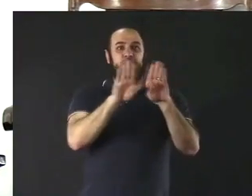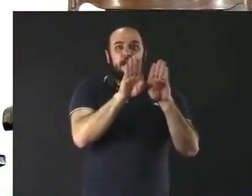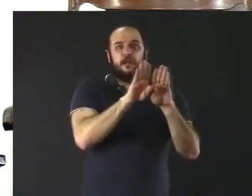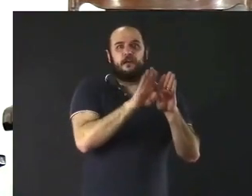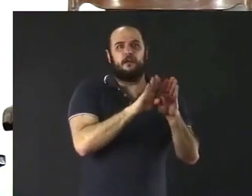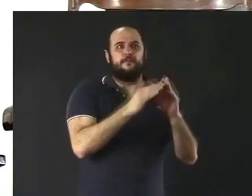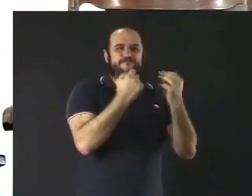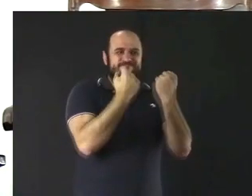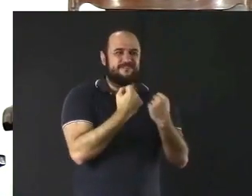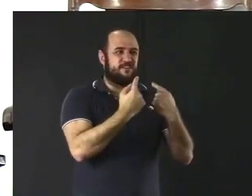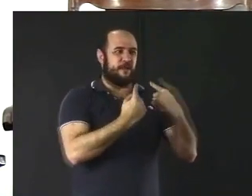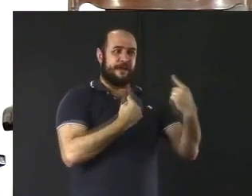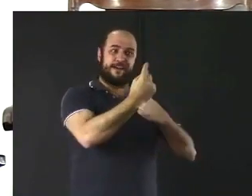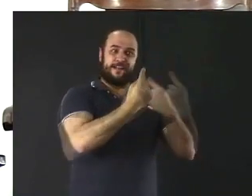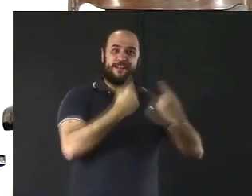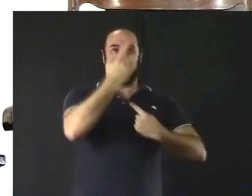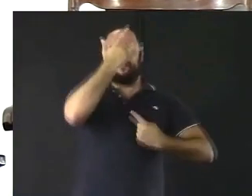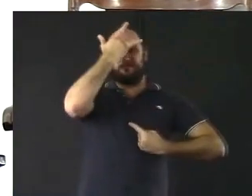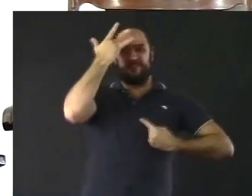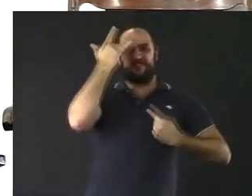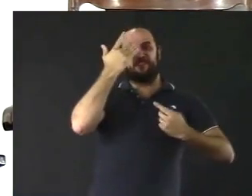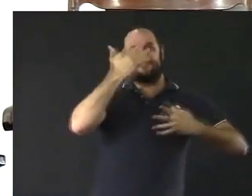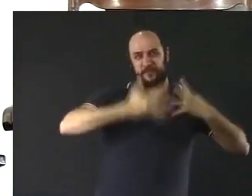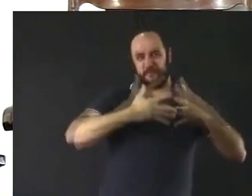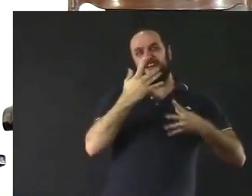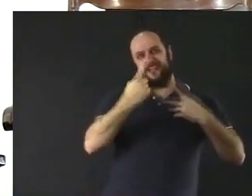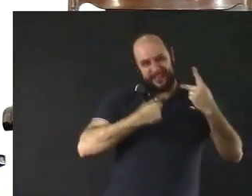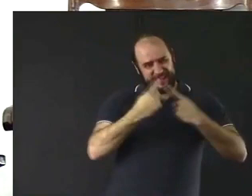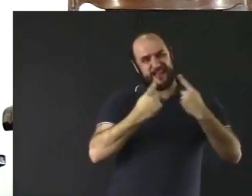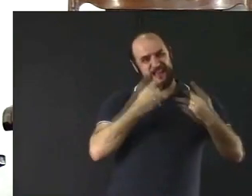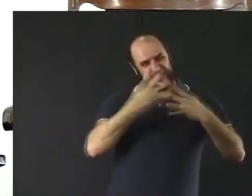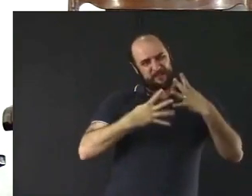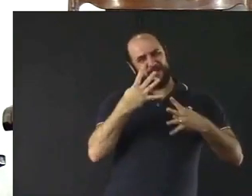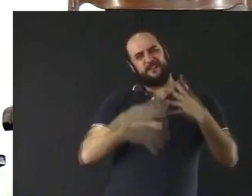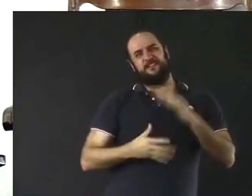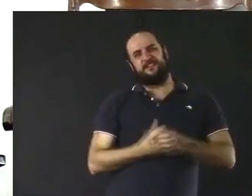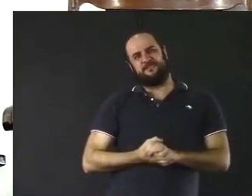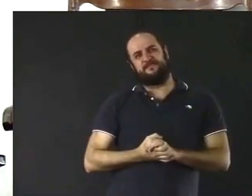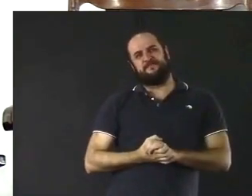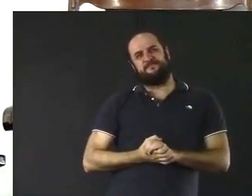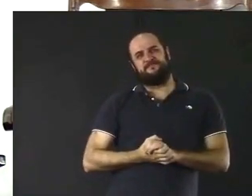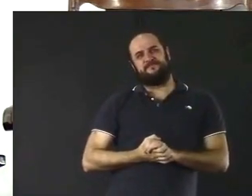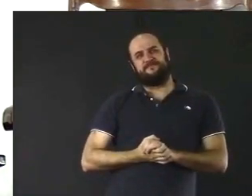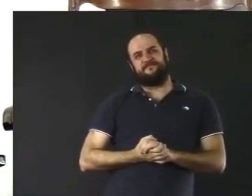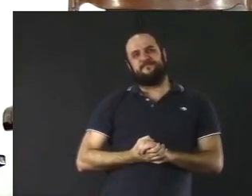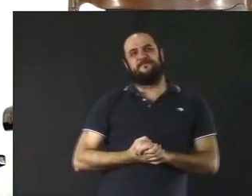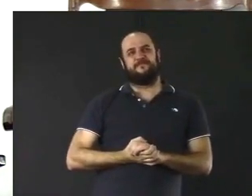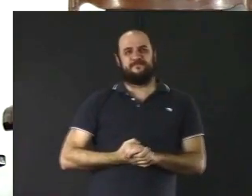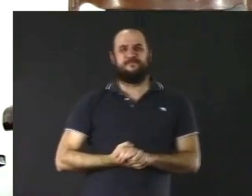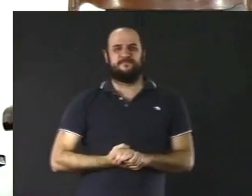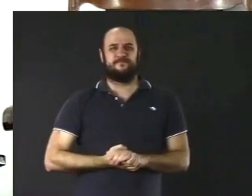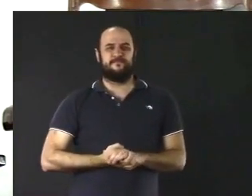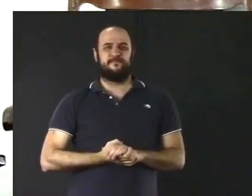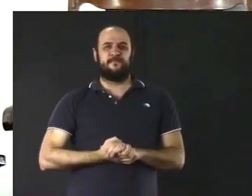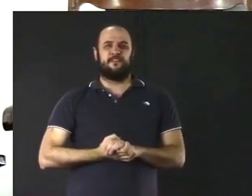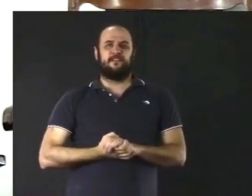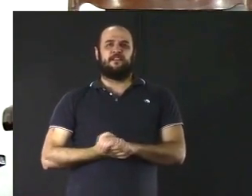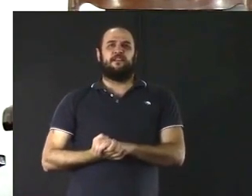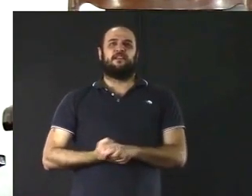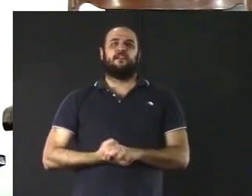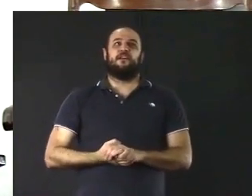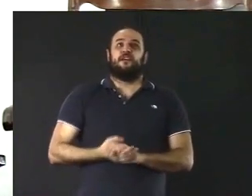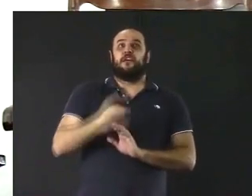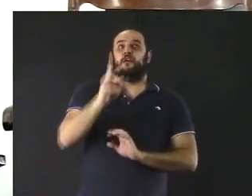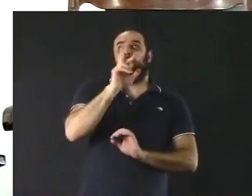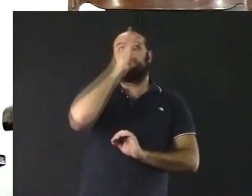relacionamentos que atrapalham a minha vivência cristã, seja com um colega que não está